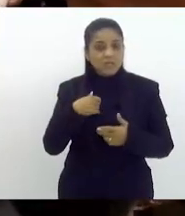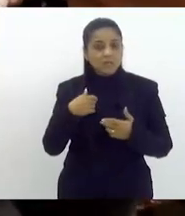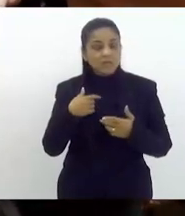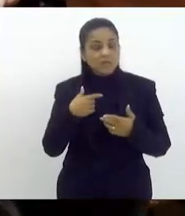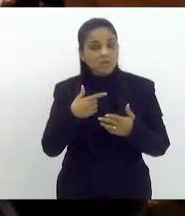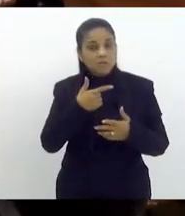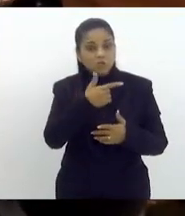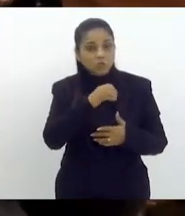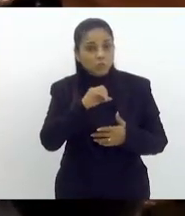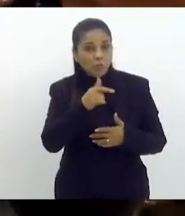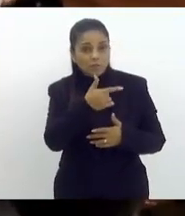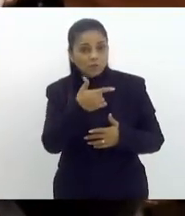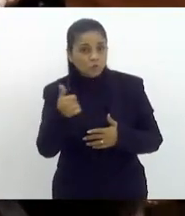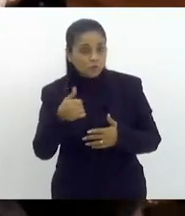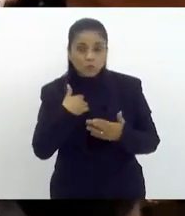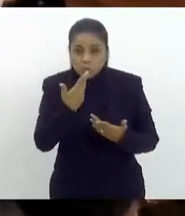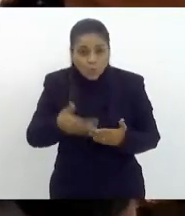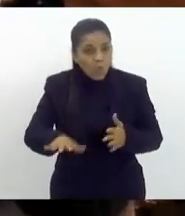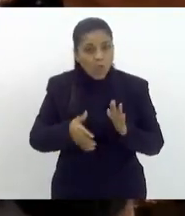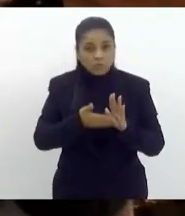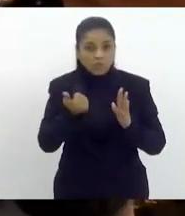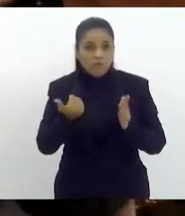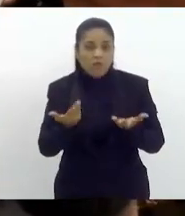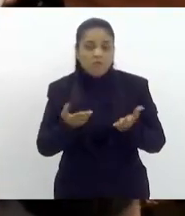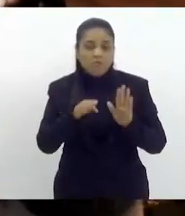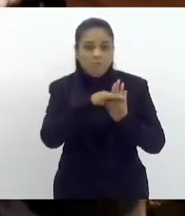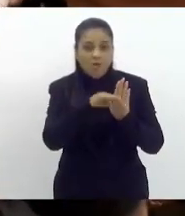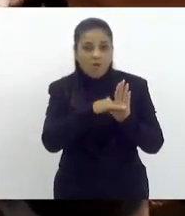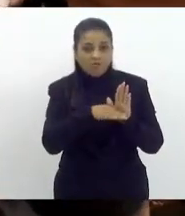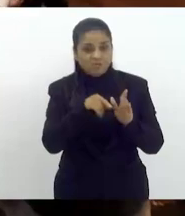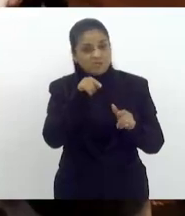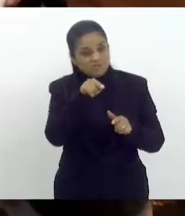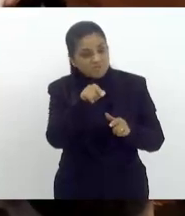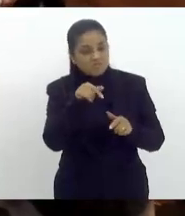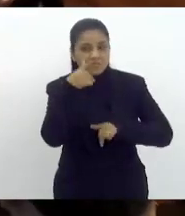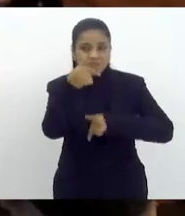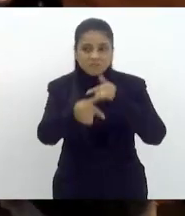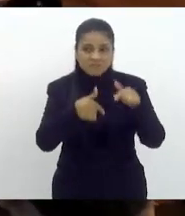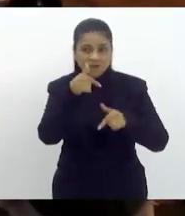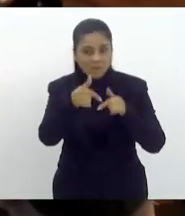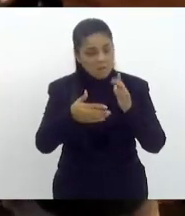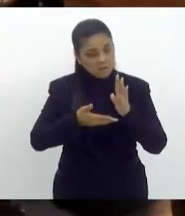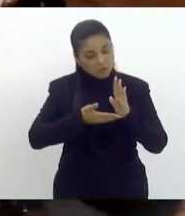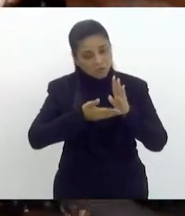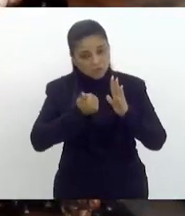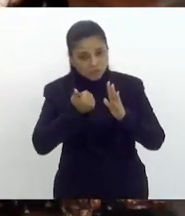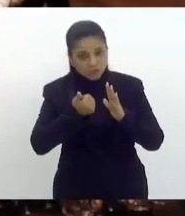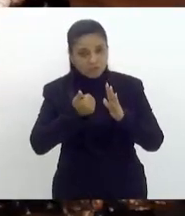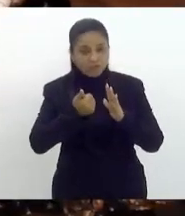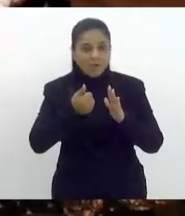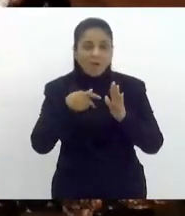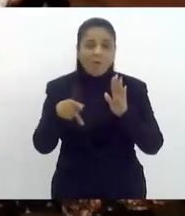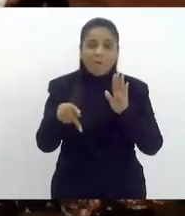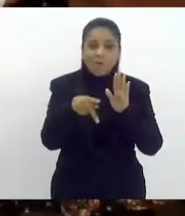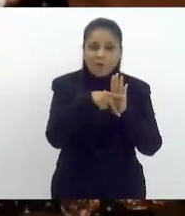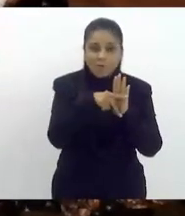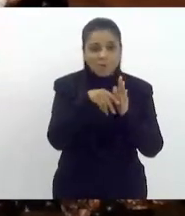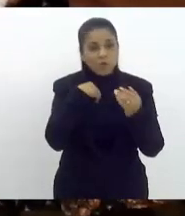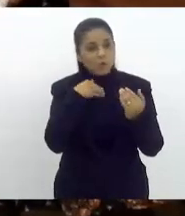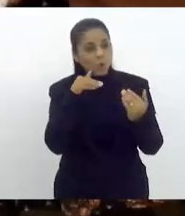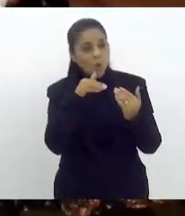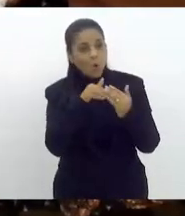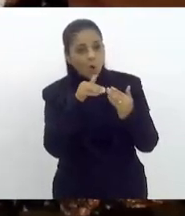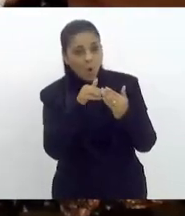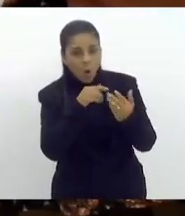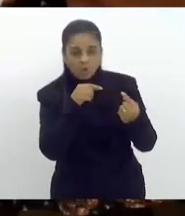não quer retirar agora se vossa excelência trabalha para retirar o projeto porque não concorda